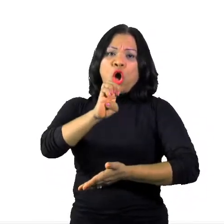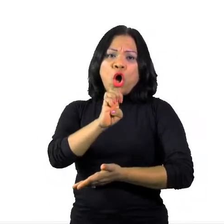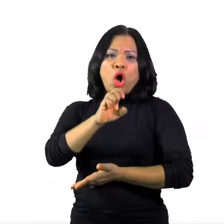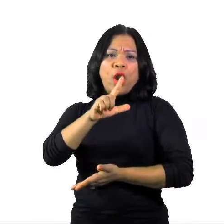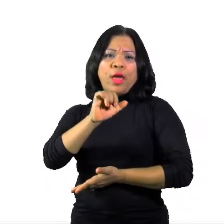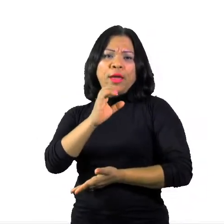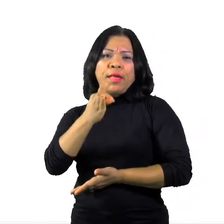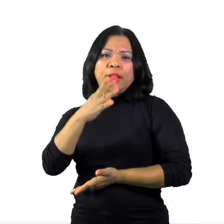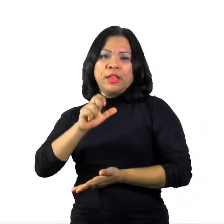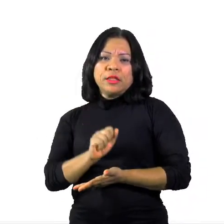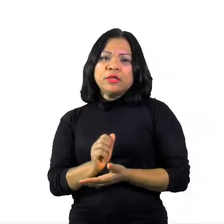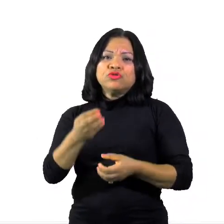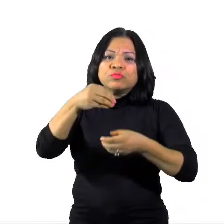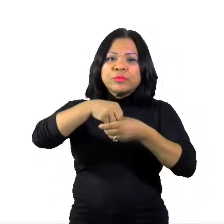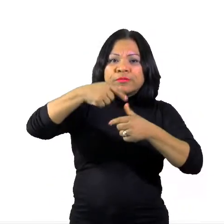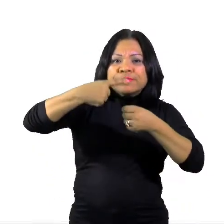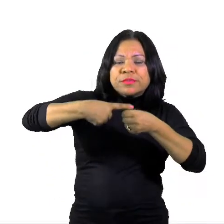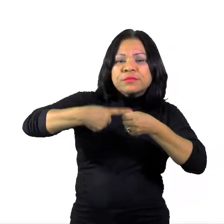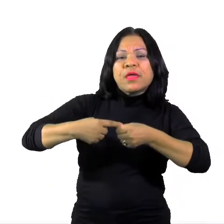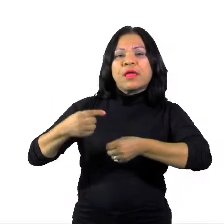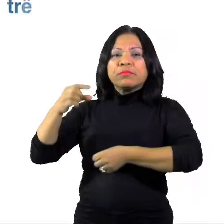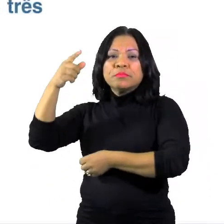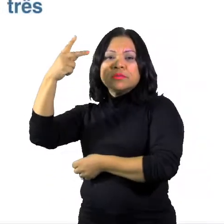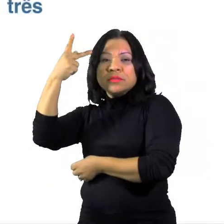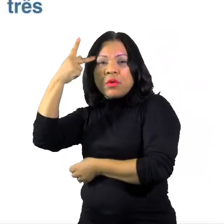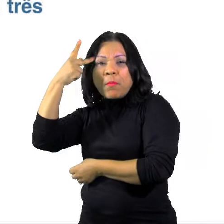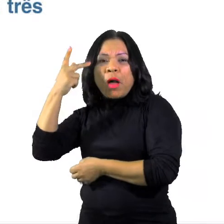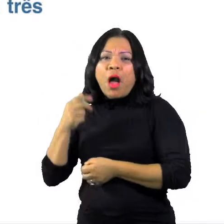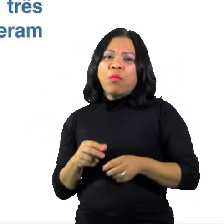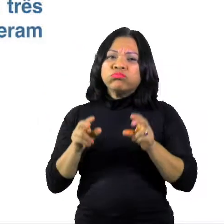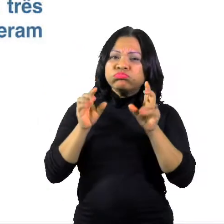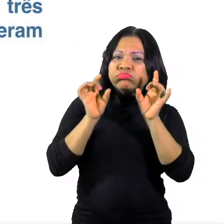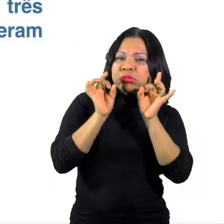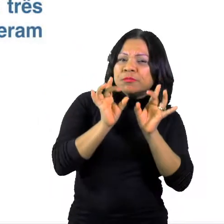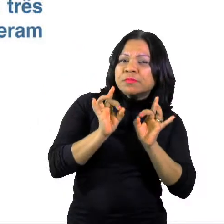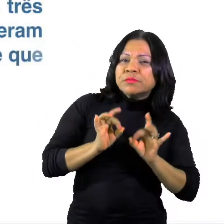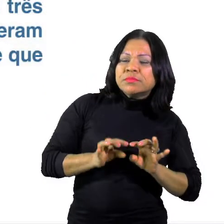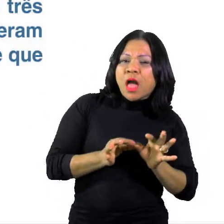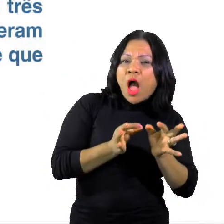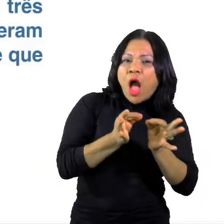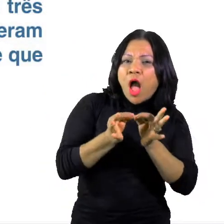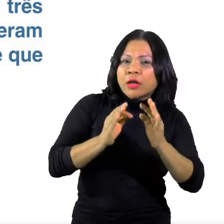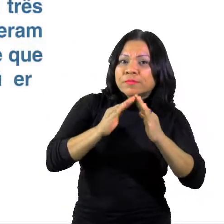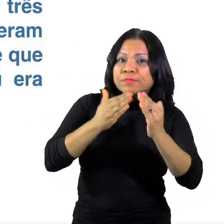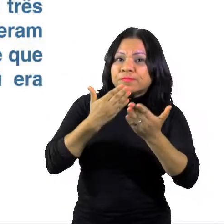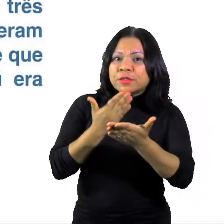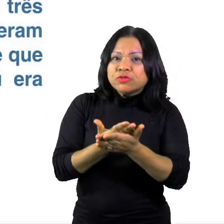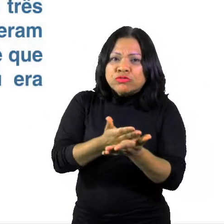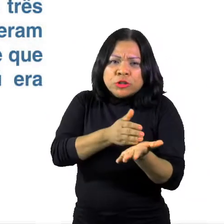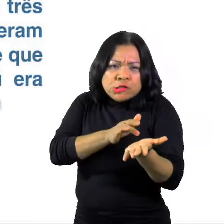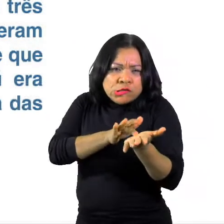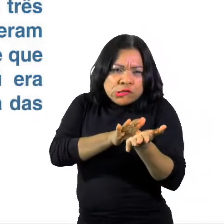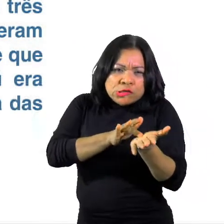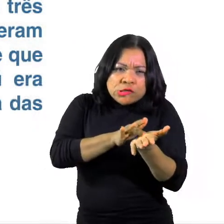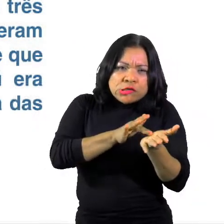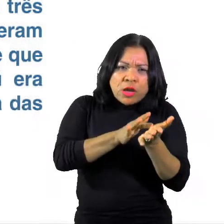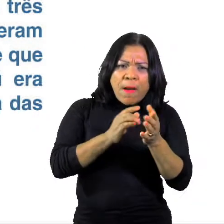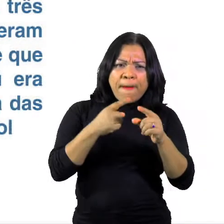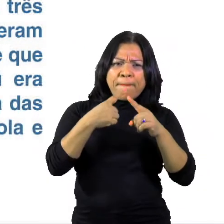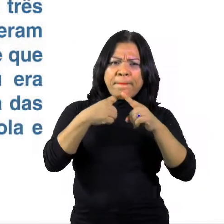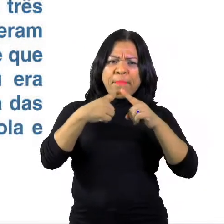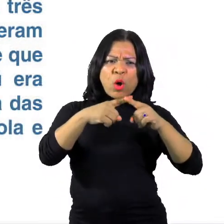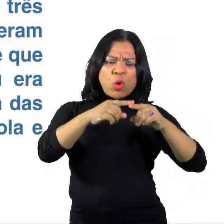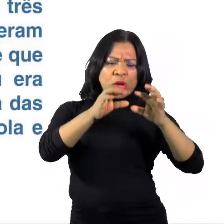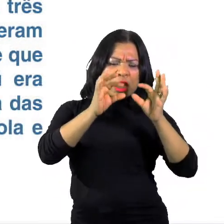São Paulo. Era especial. A organização daquele colégio era invejável, porque tudo que era